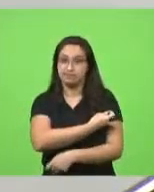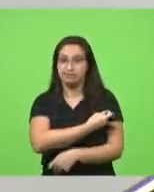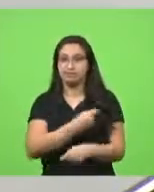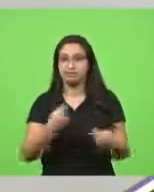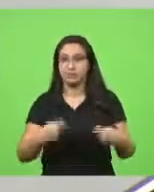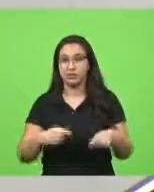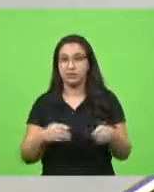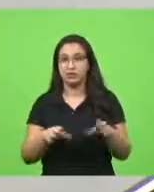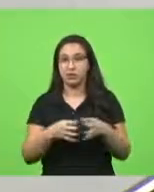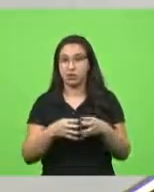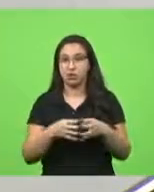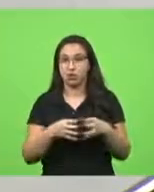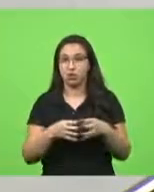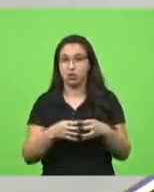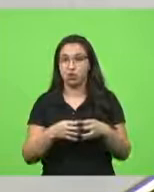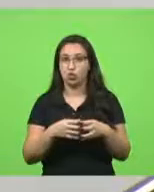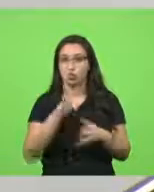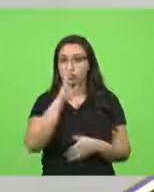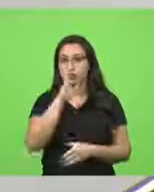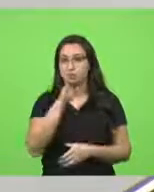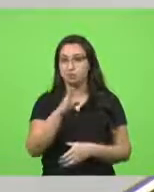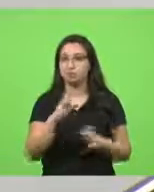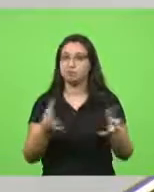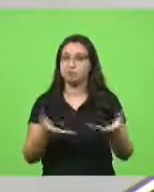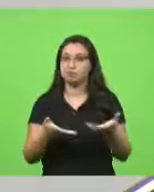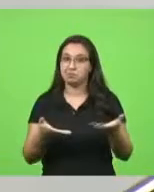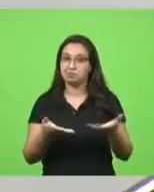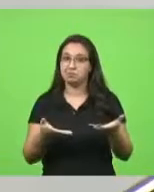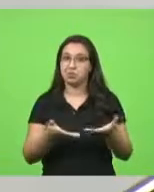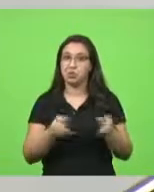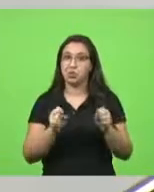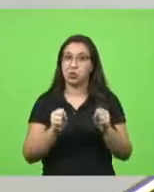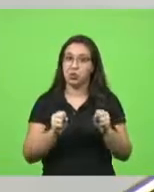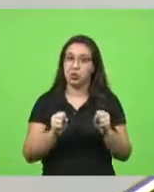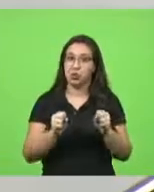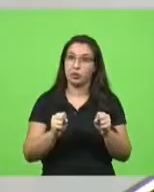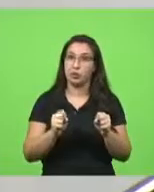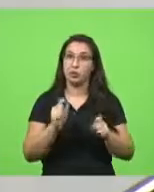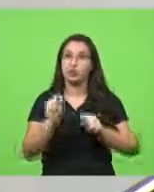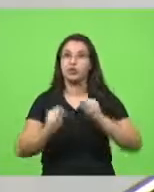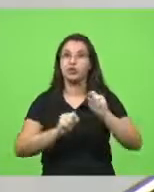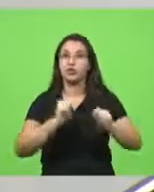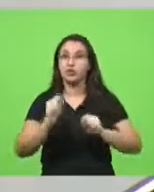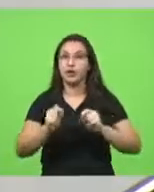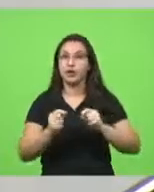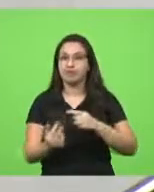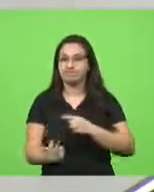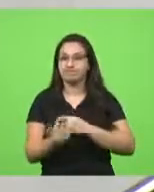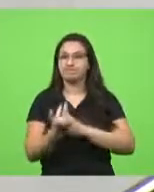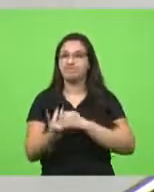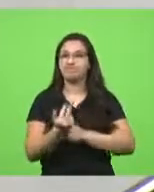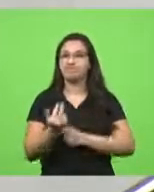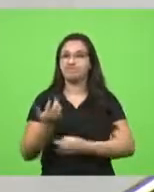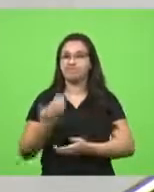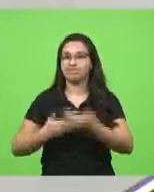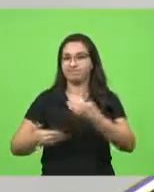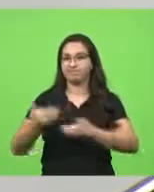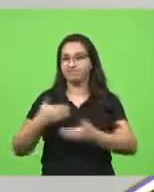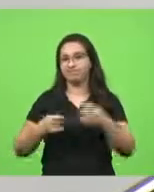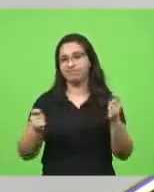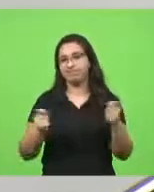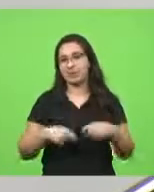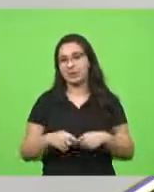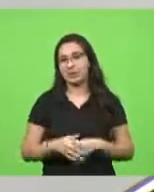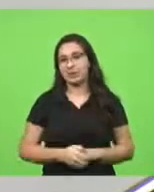prioritário nesse momento para que possam se proteger. Já perdemos